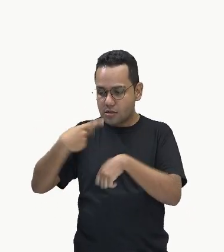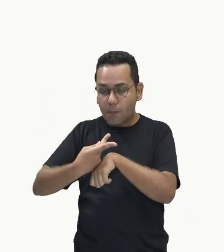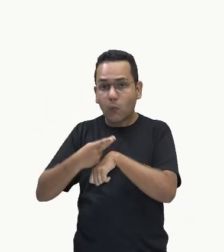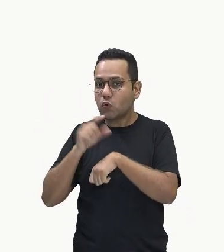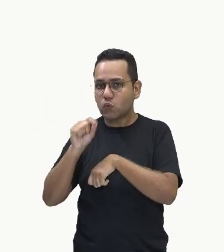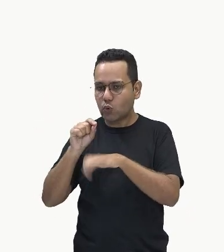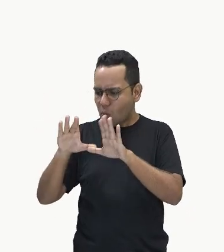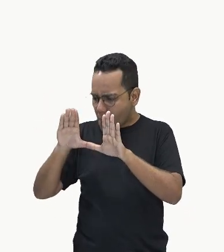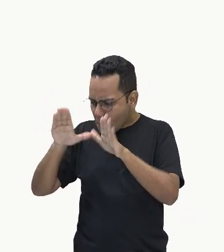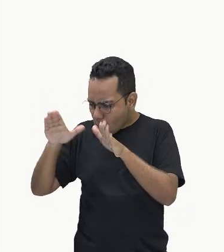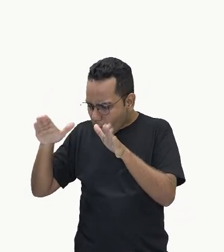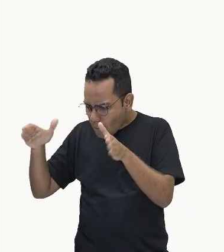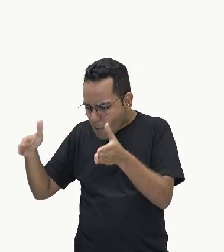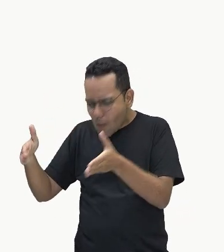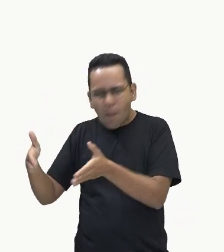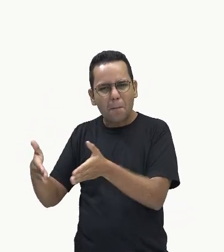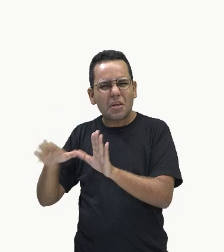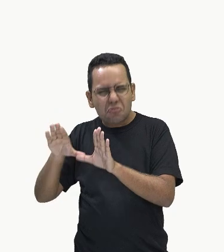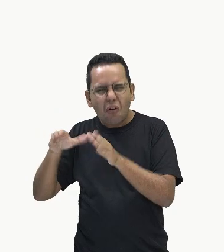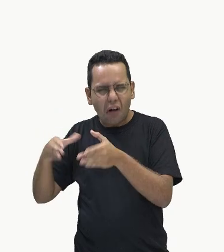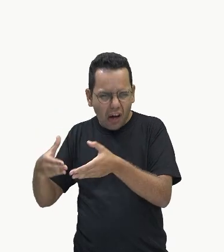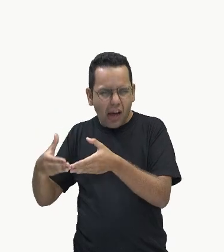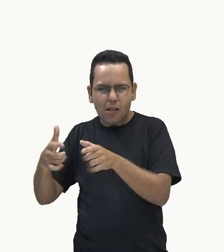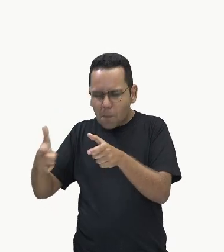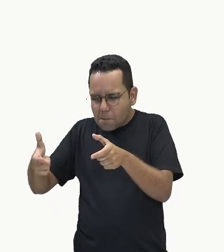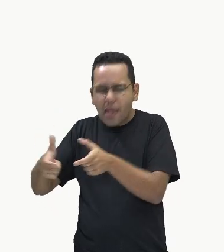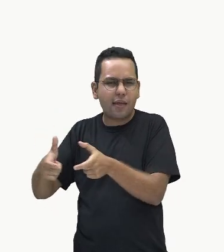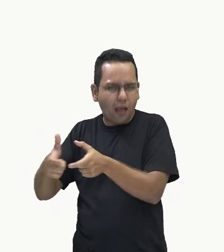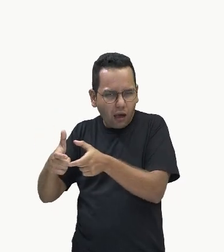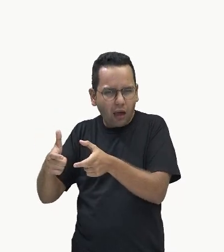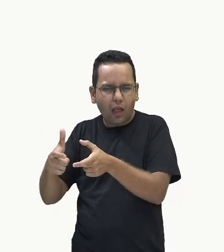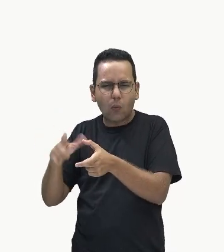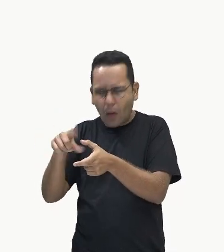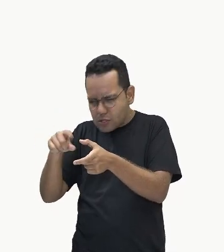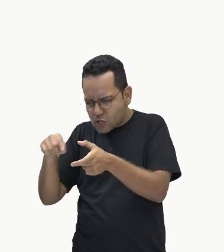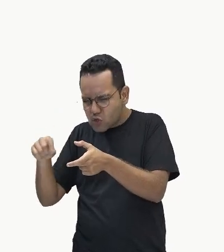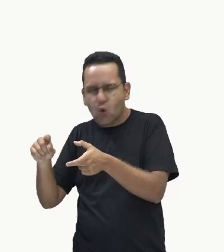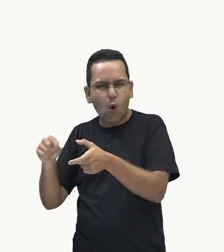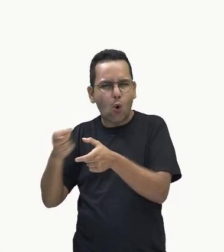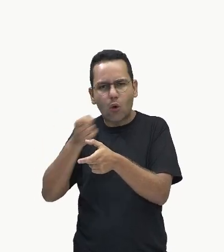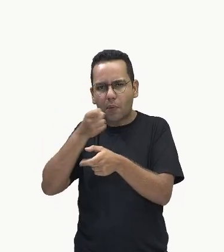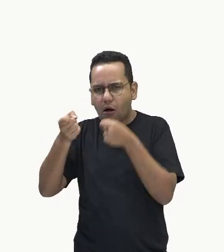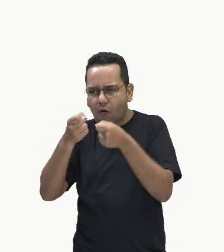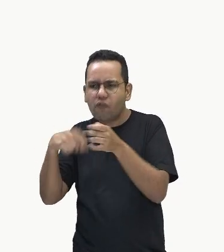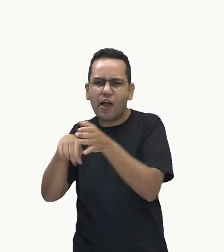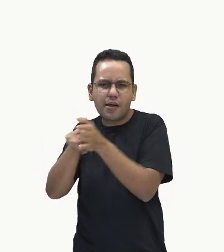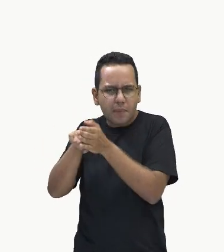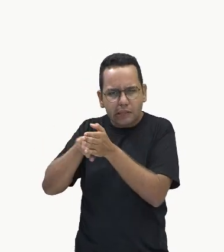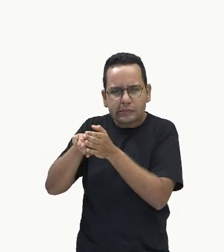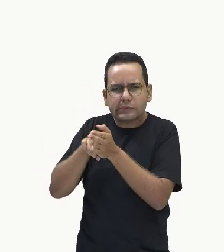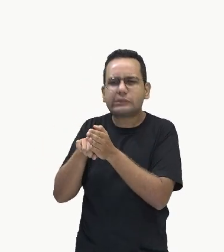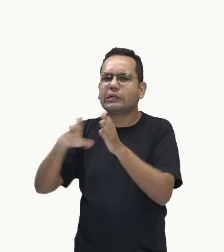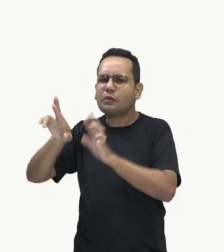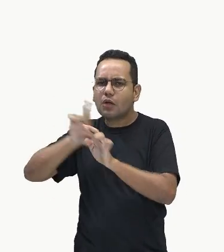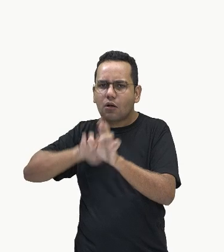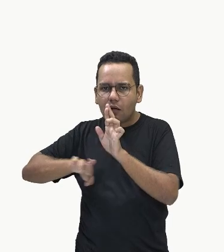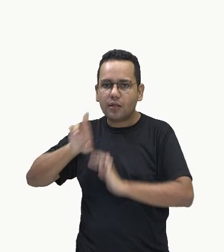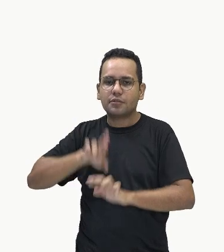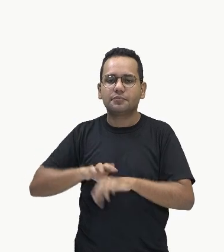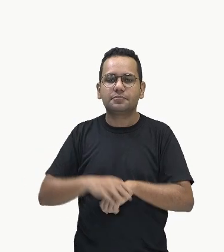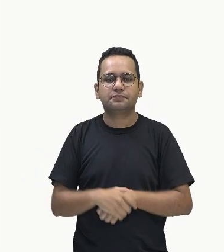será aquele público mais seletivo ali com que eu vou estar separando para fazer a minha pesquisa. Tudo